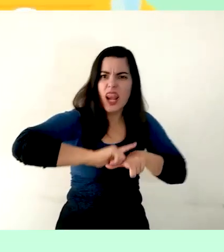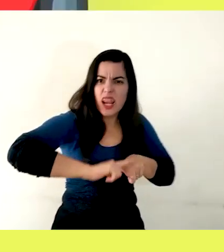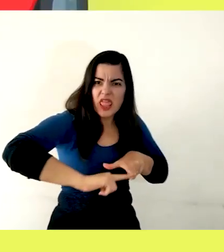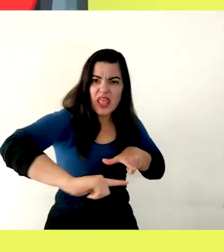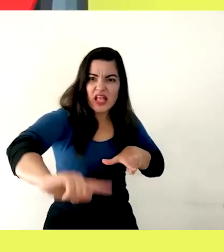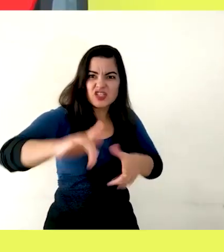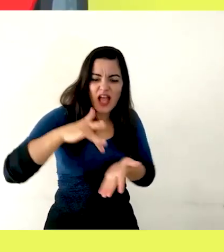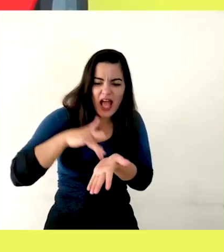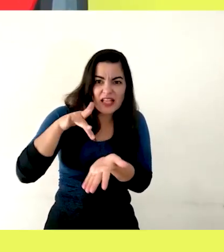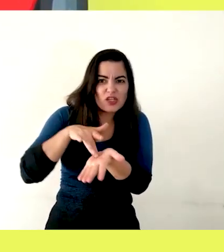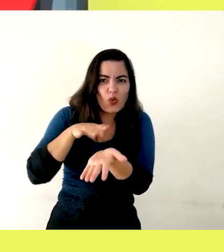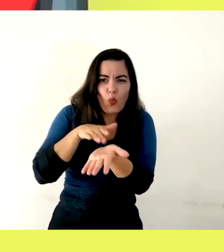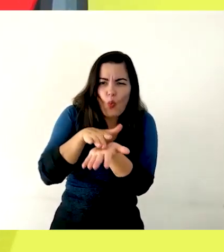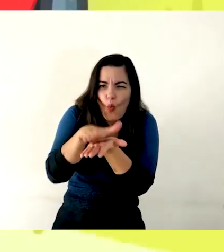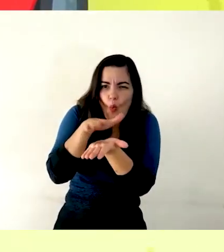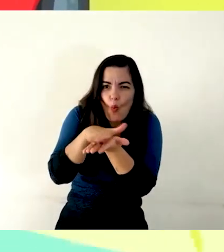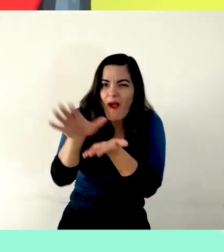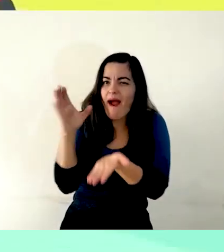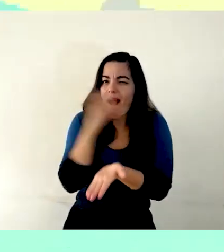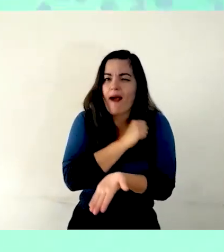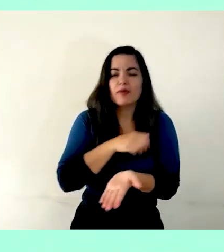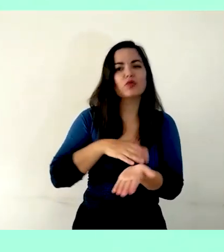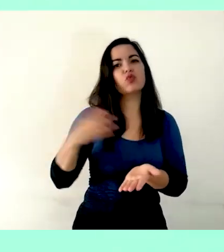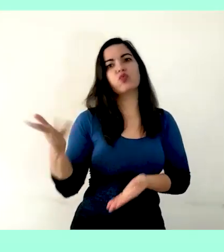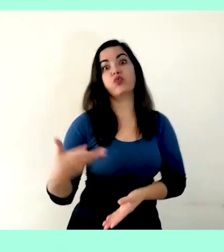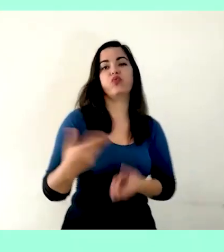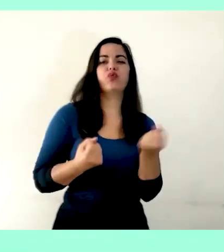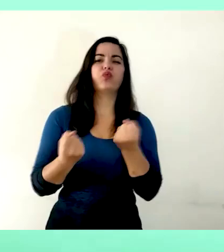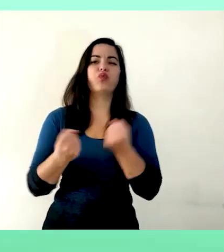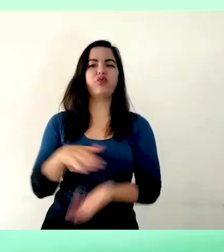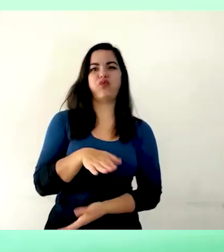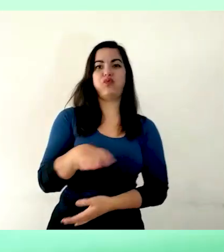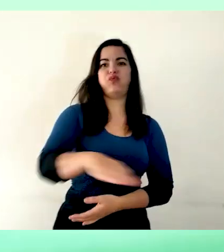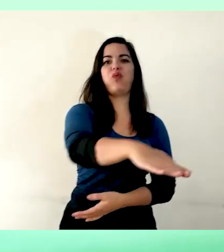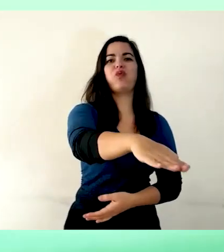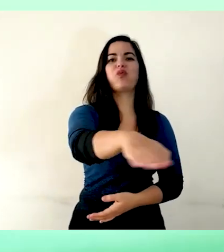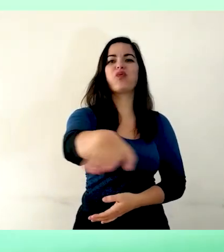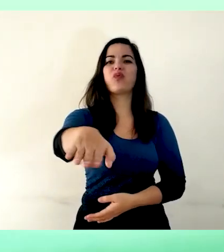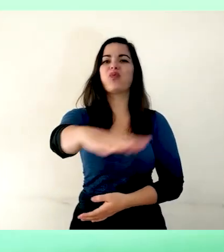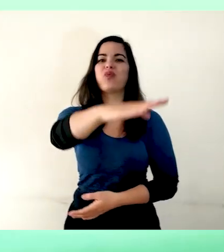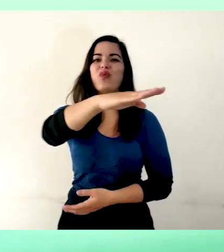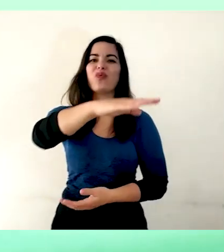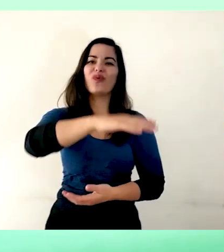Quando a atrito é menor, sou um carro feroz.